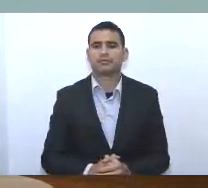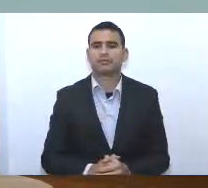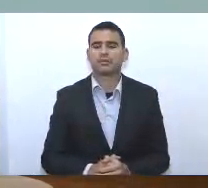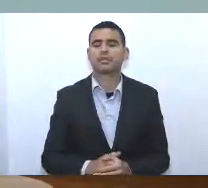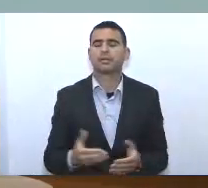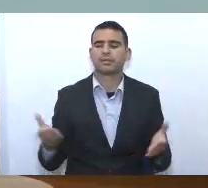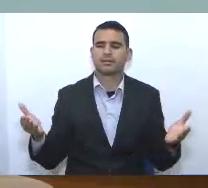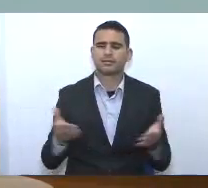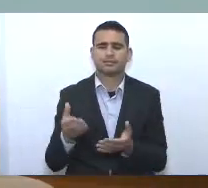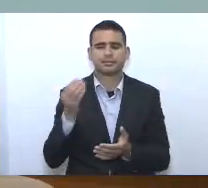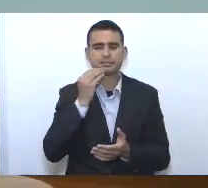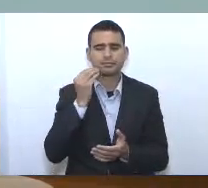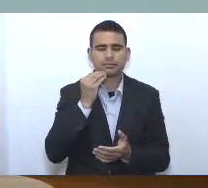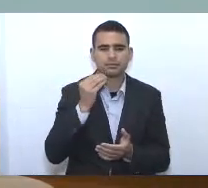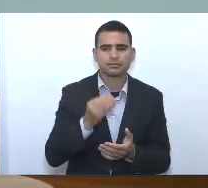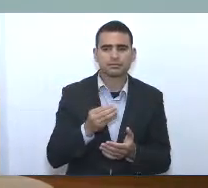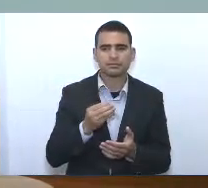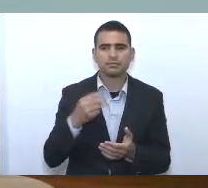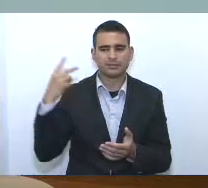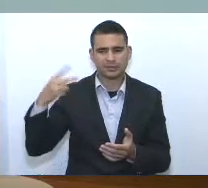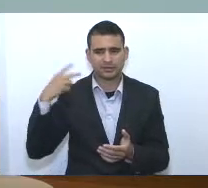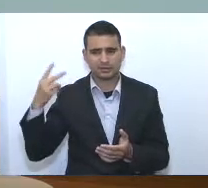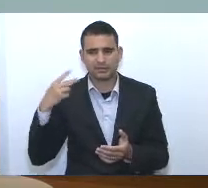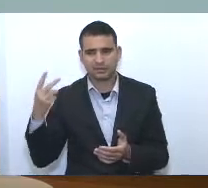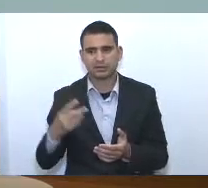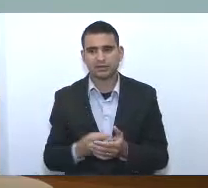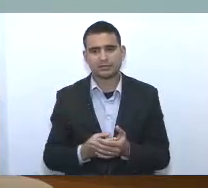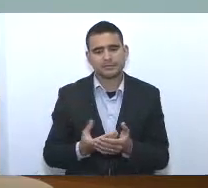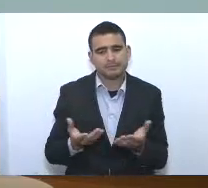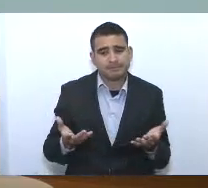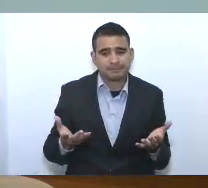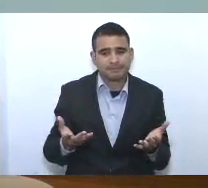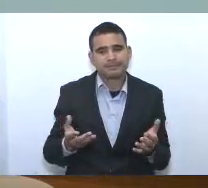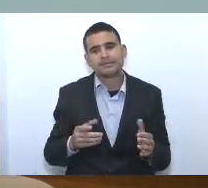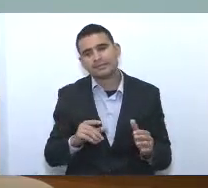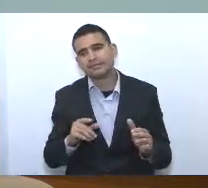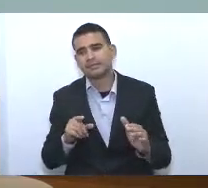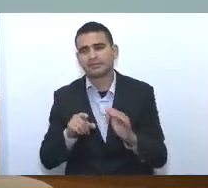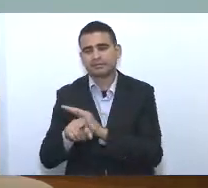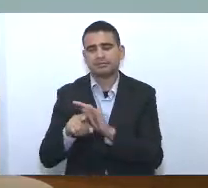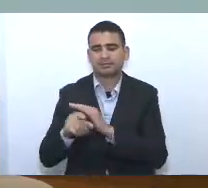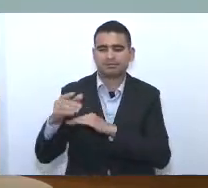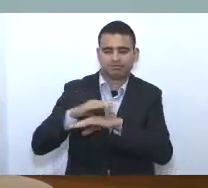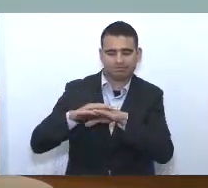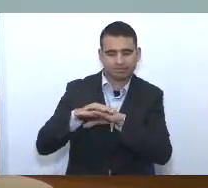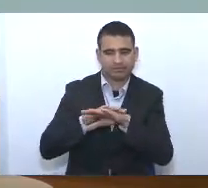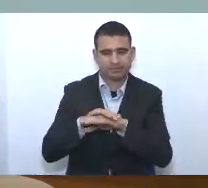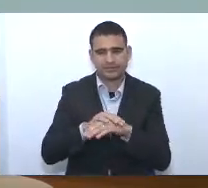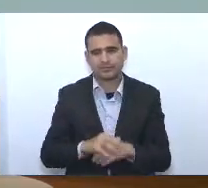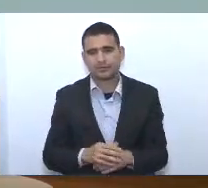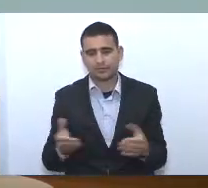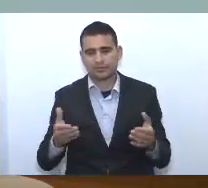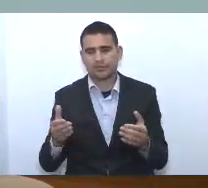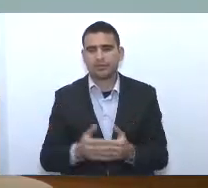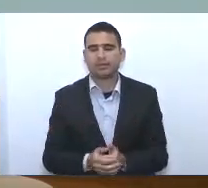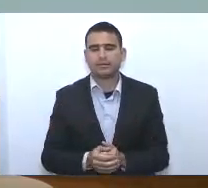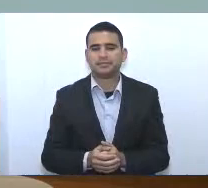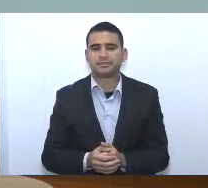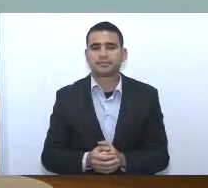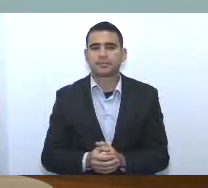gente tem aqui, e sabe que vereador, toda oportunidade que tem, a gente procura de dialogar. Eu